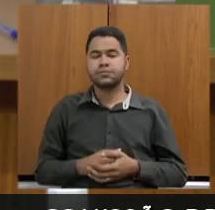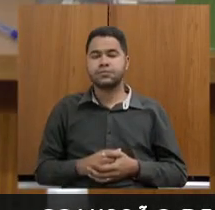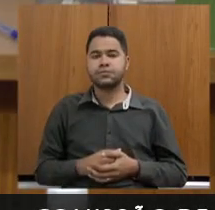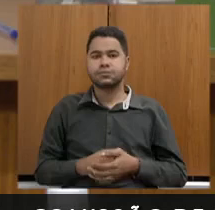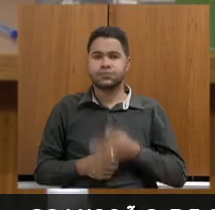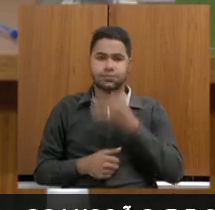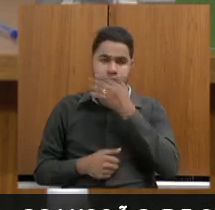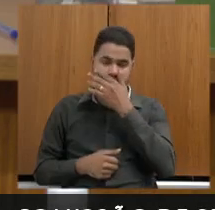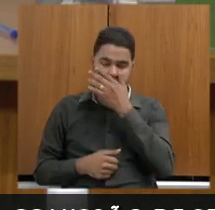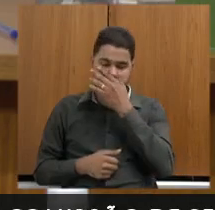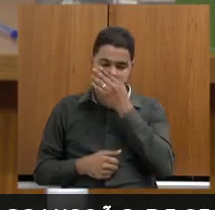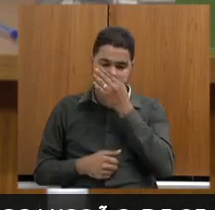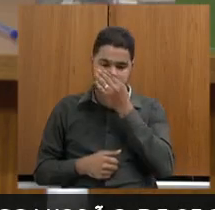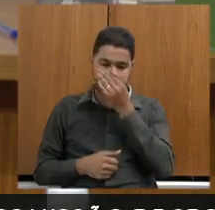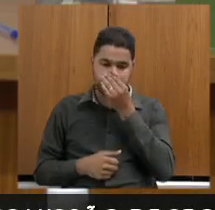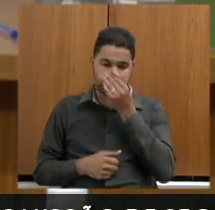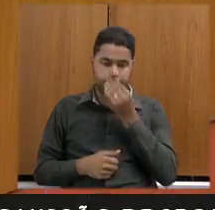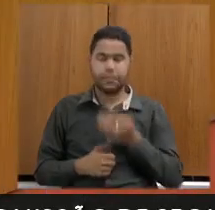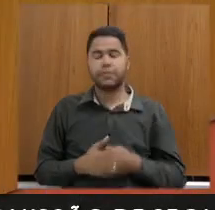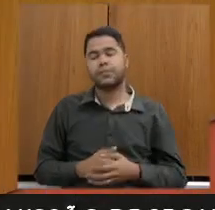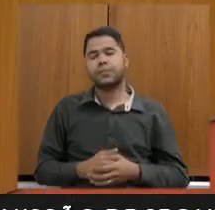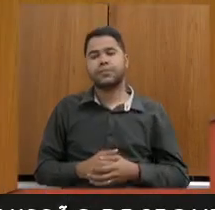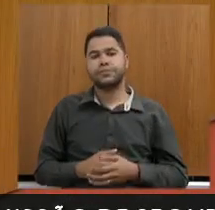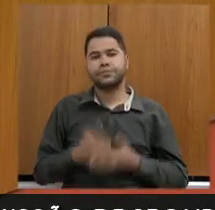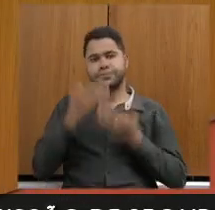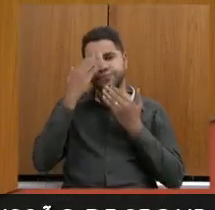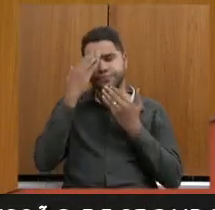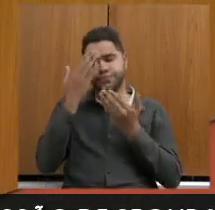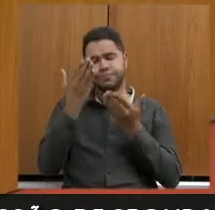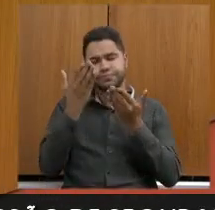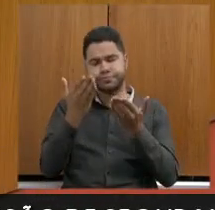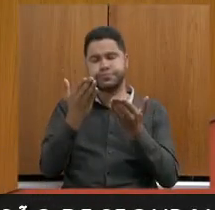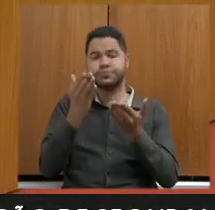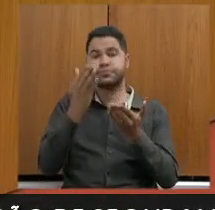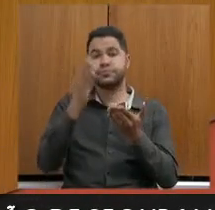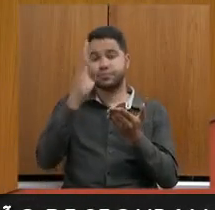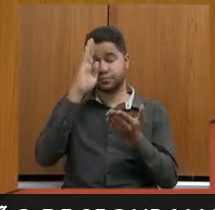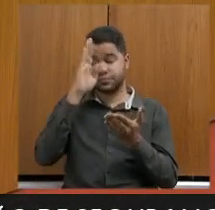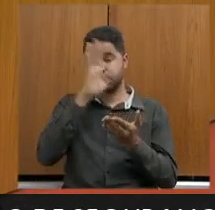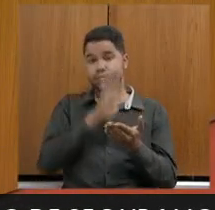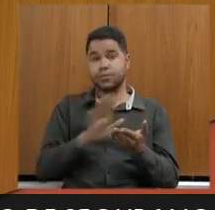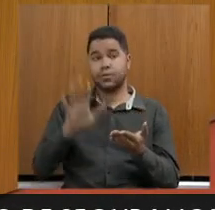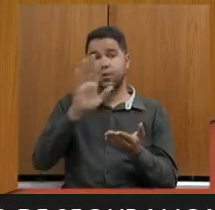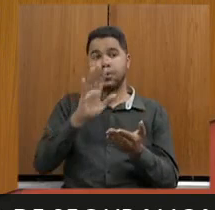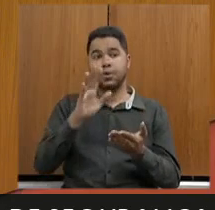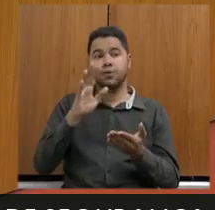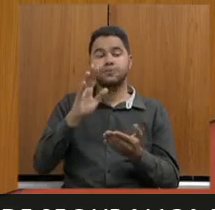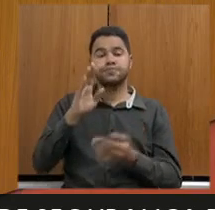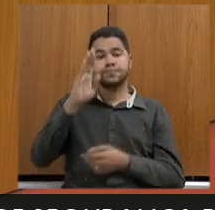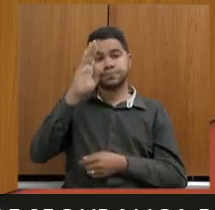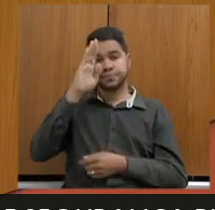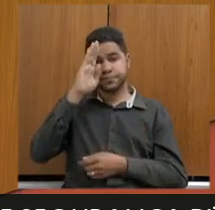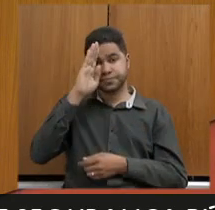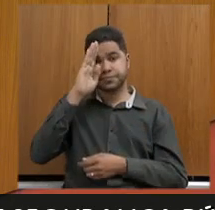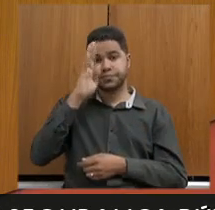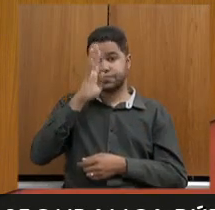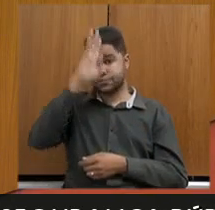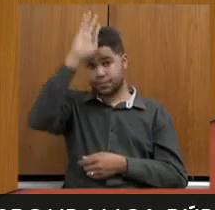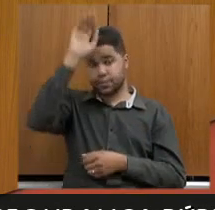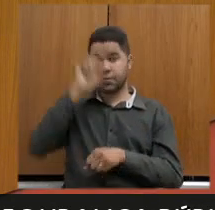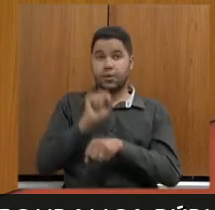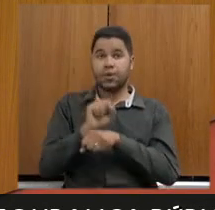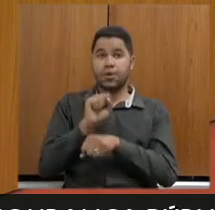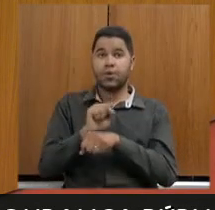satisfatório agradecemos ao comandante-geral do Corpo de Bombeiros Militar peço o comandante que